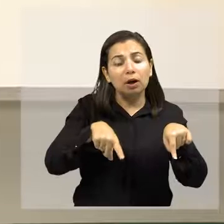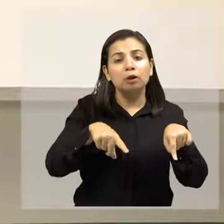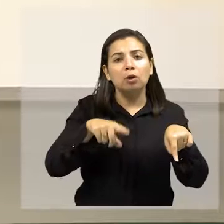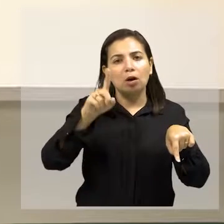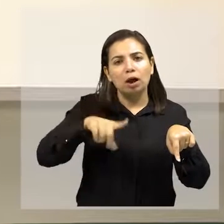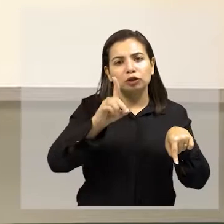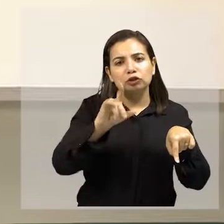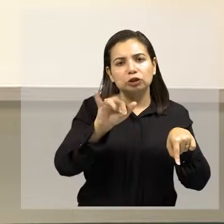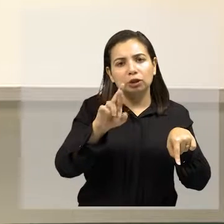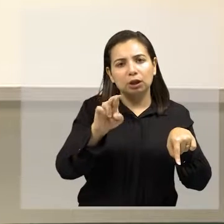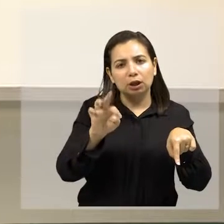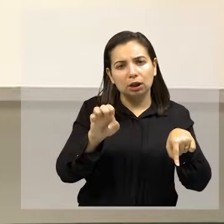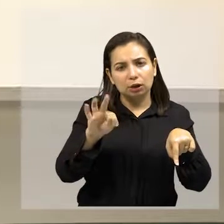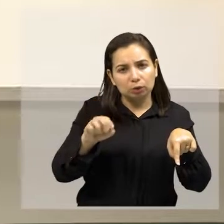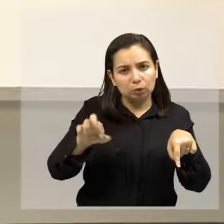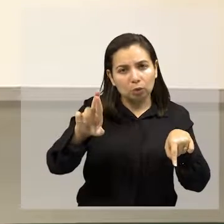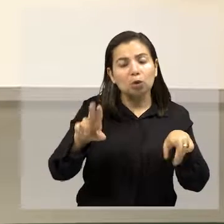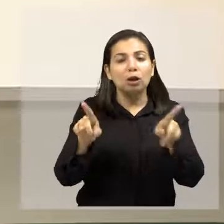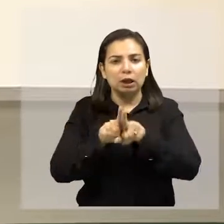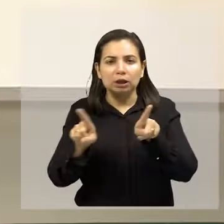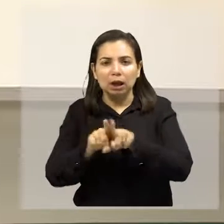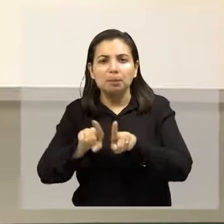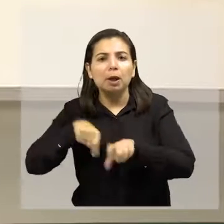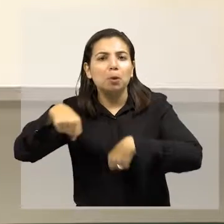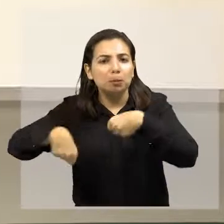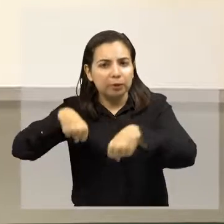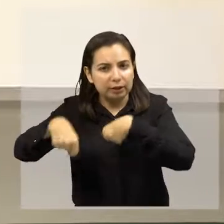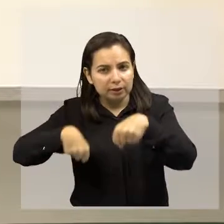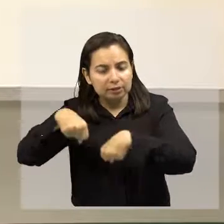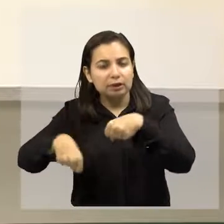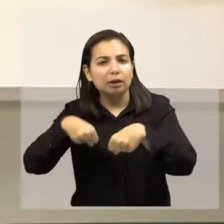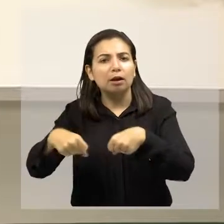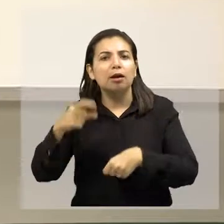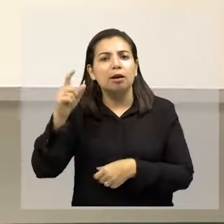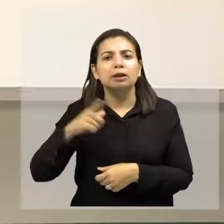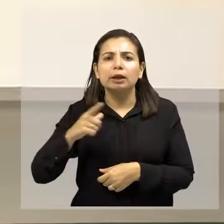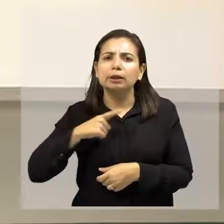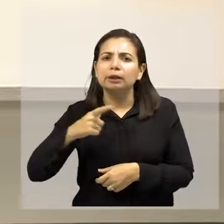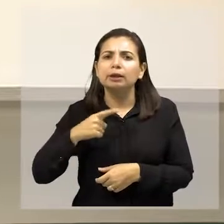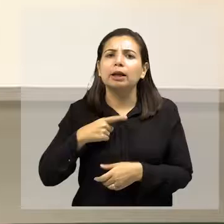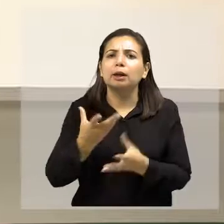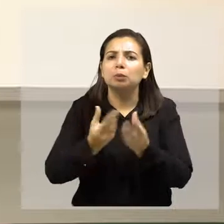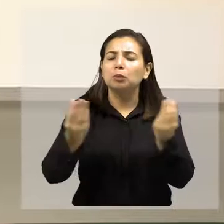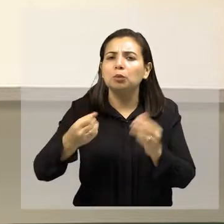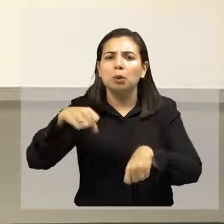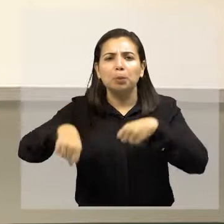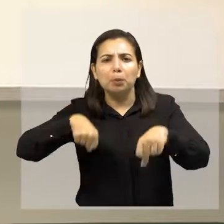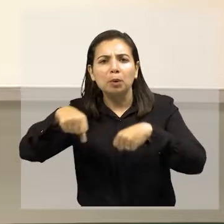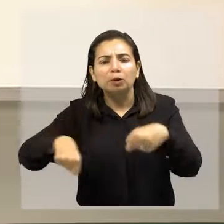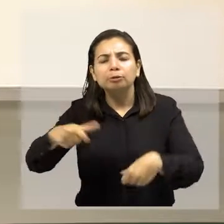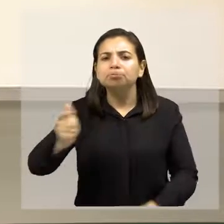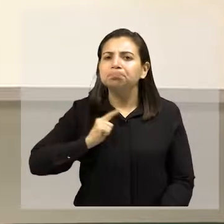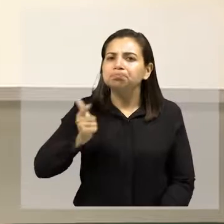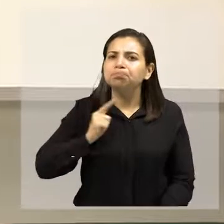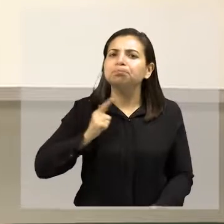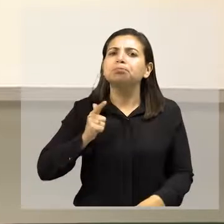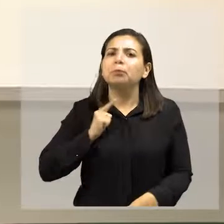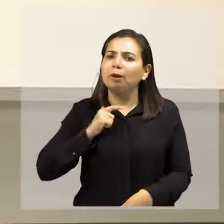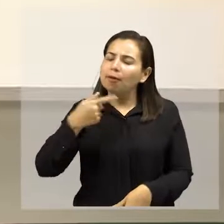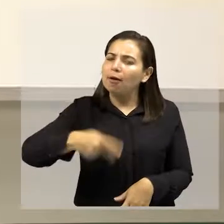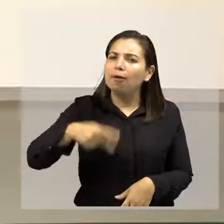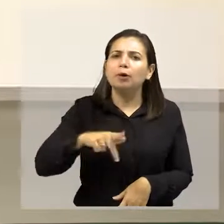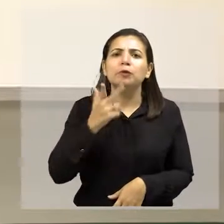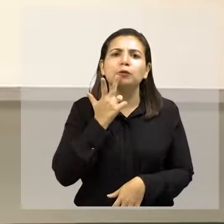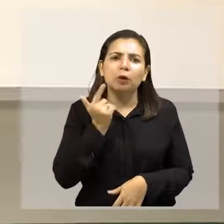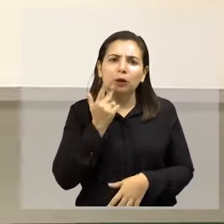diretor cicloviário, vamos falar também do bicicletar, que você vê tantas bicicletas andando, sendo pedaladas, a